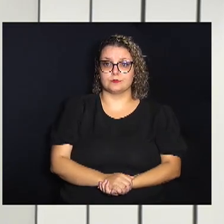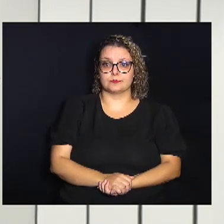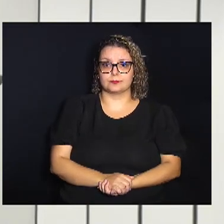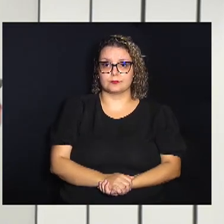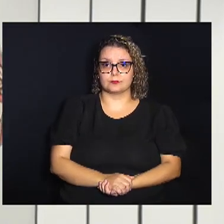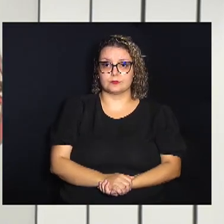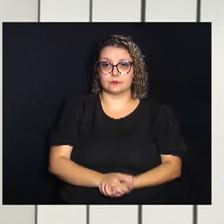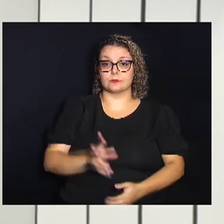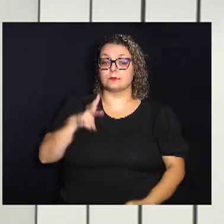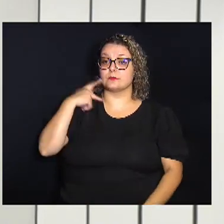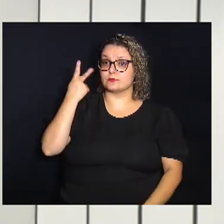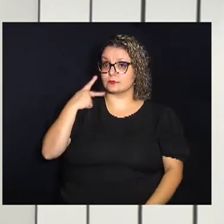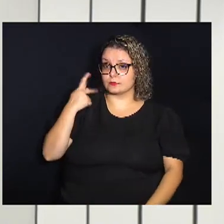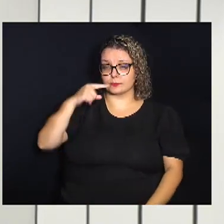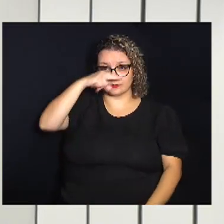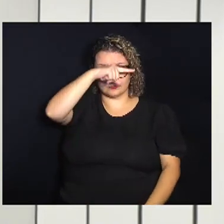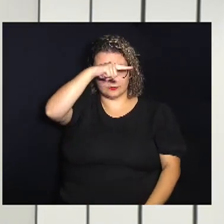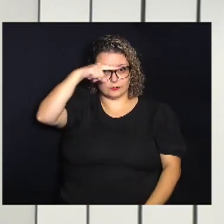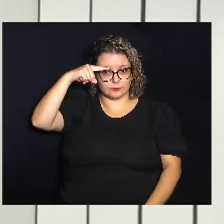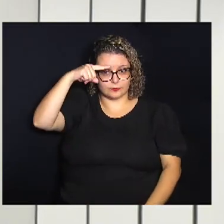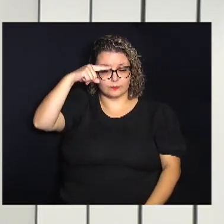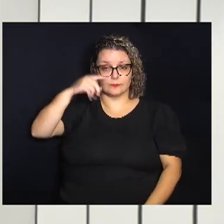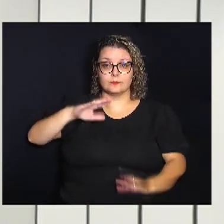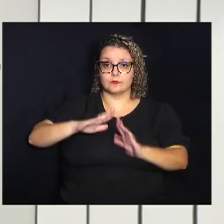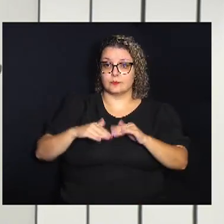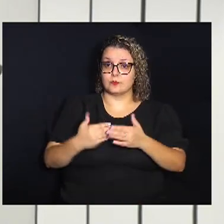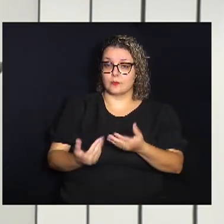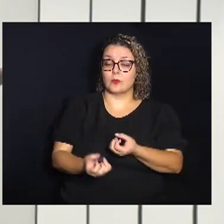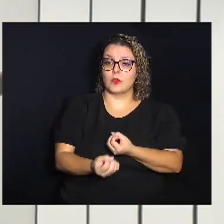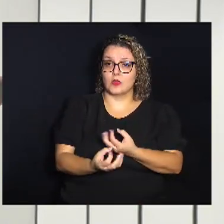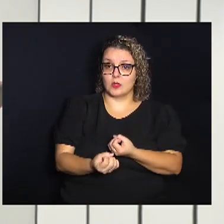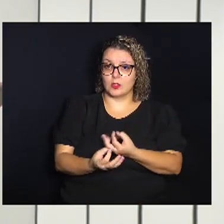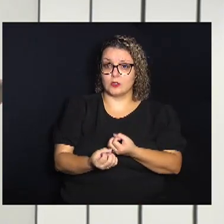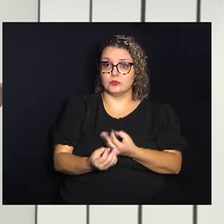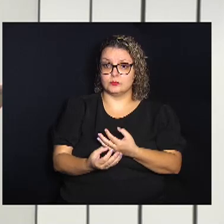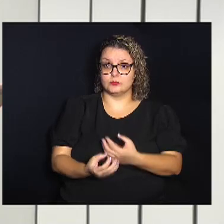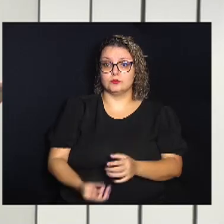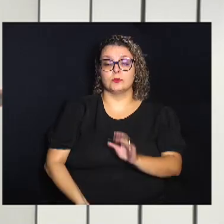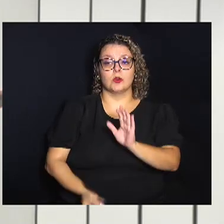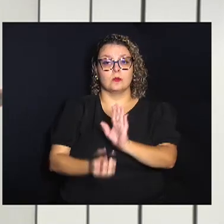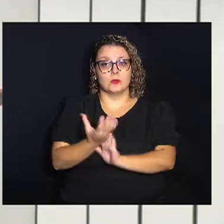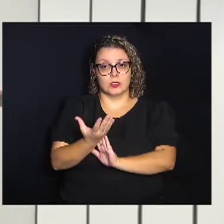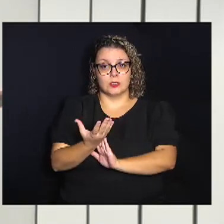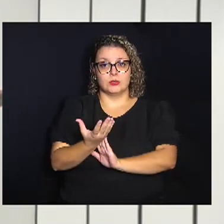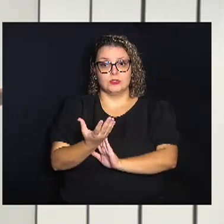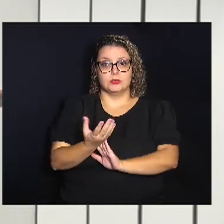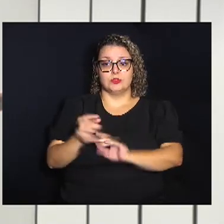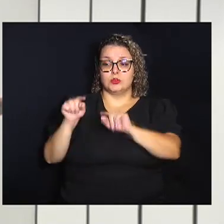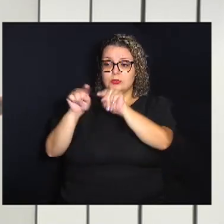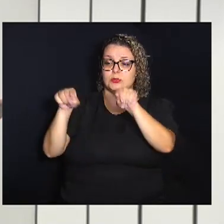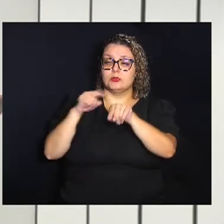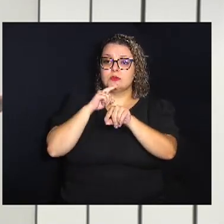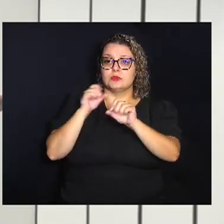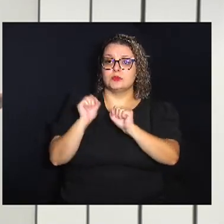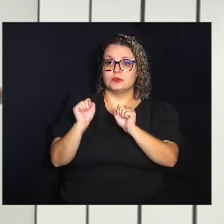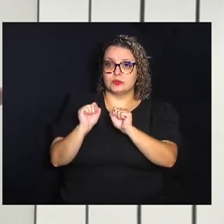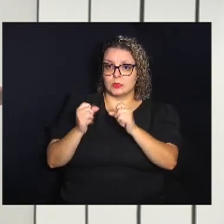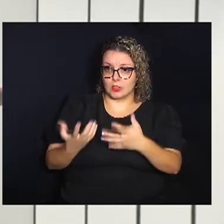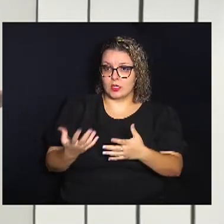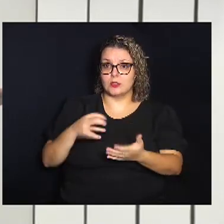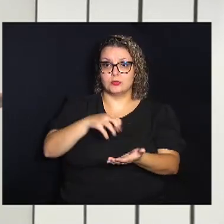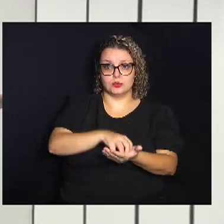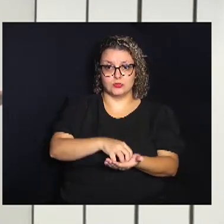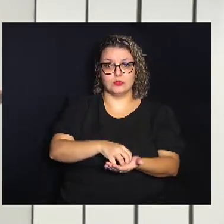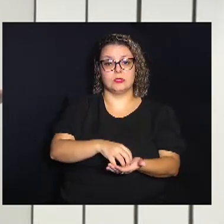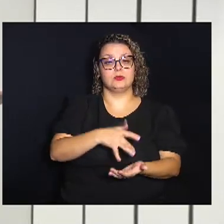E o vereador Otto Alejandro requer informações sobre a instalação de ar-condicionado no Centro de Saúde da